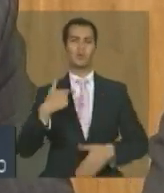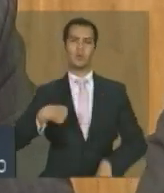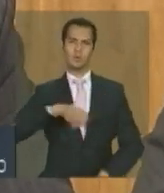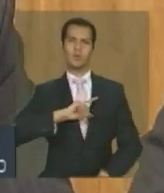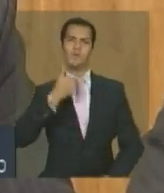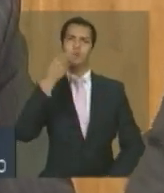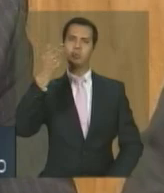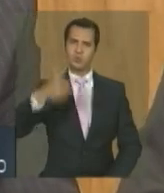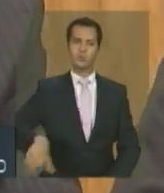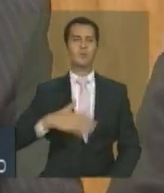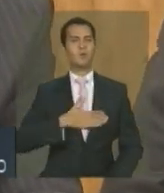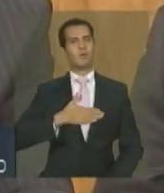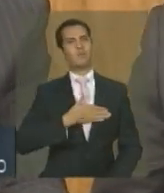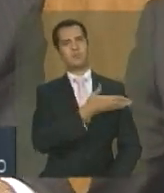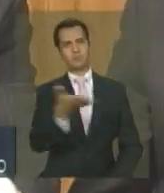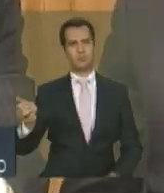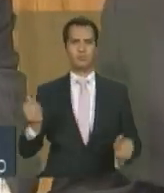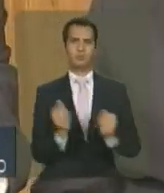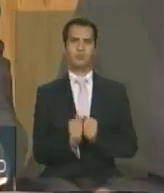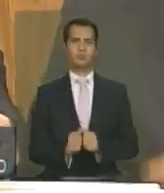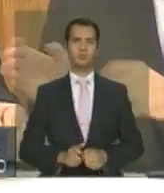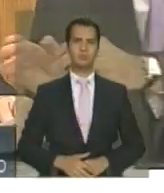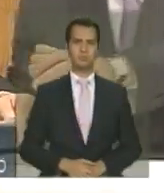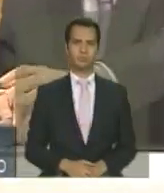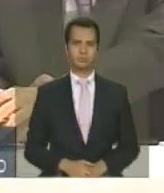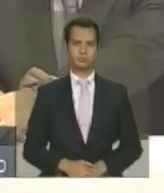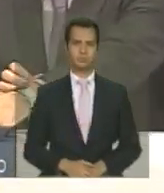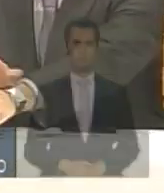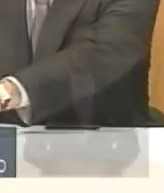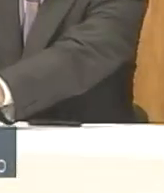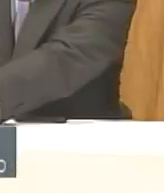aqui com todos os senhores. Muito obrigado.